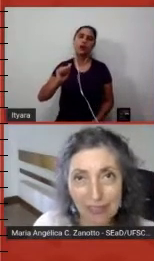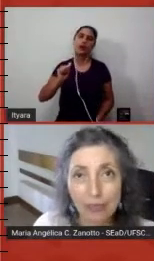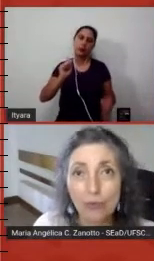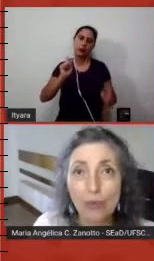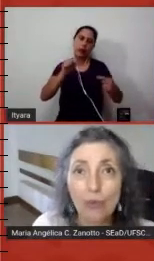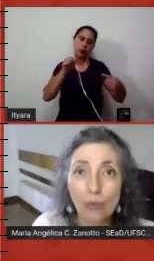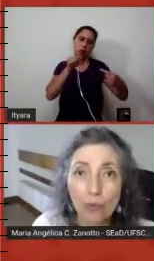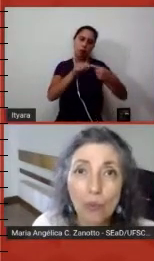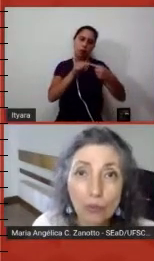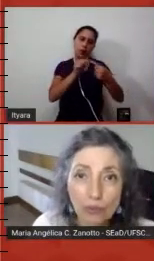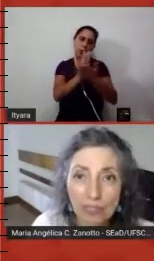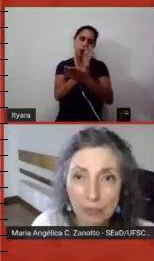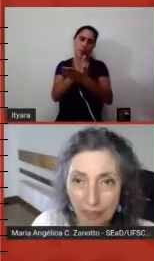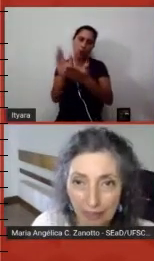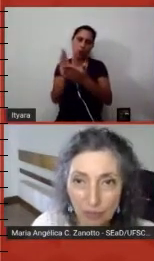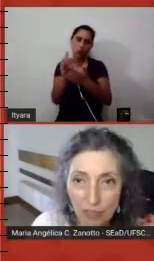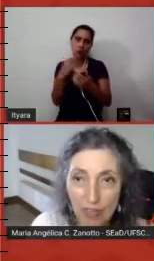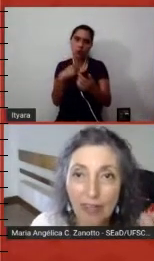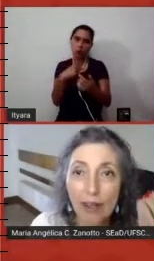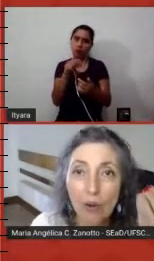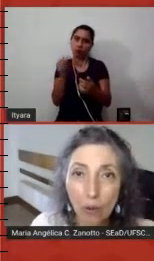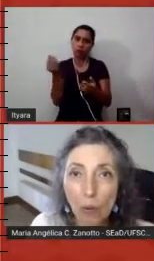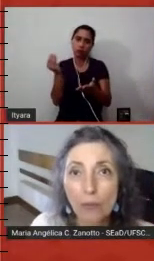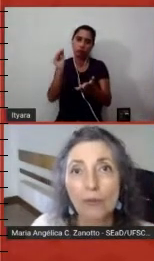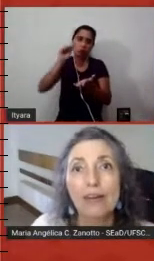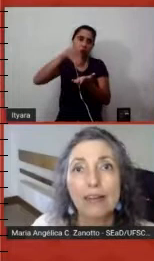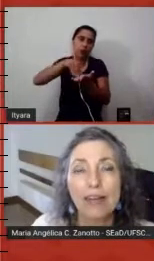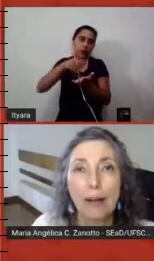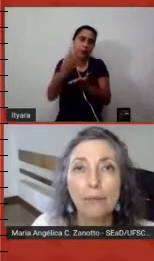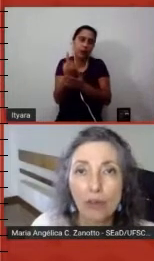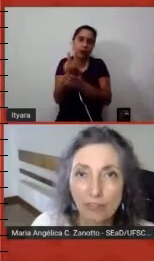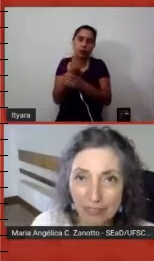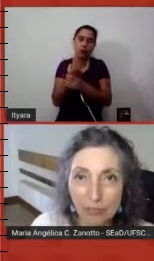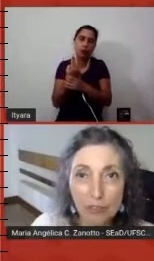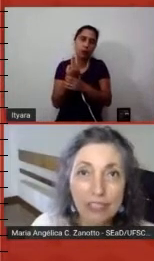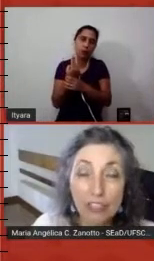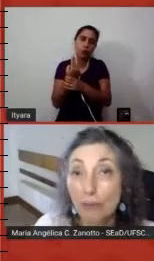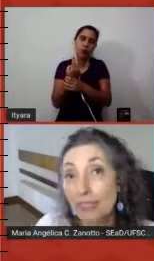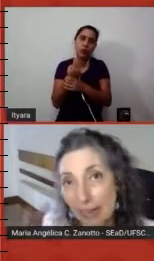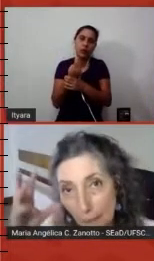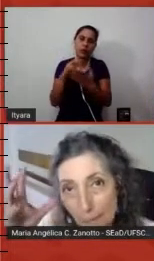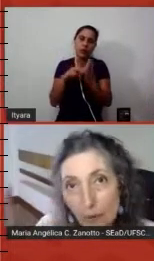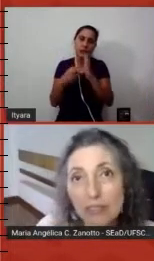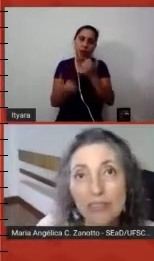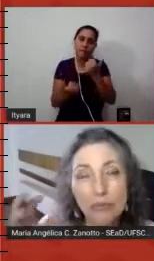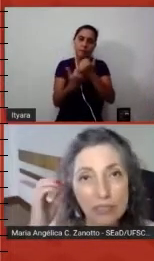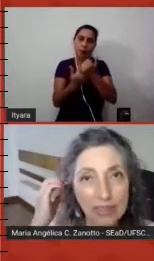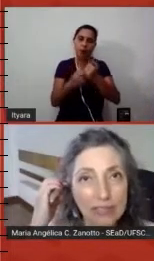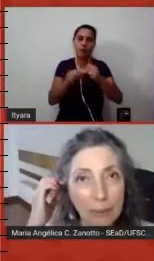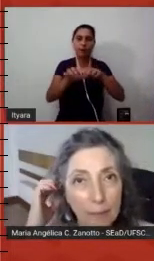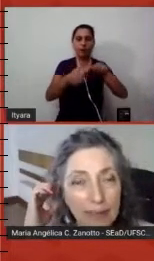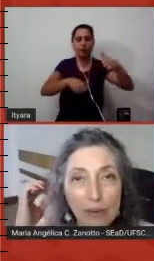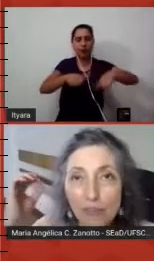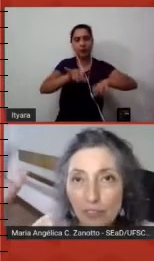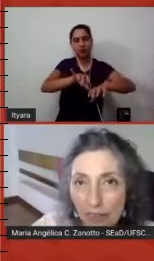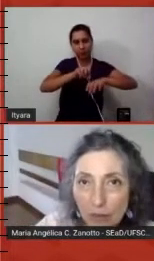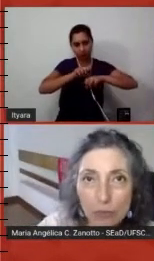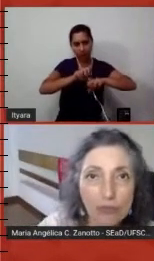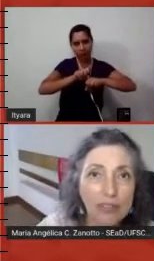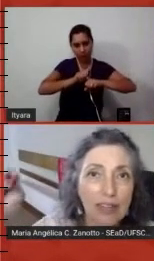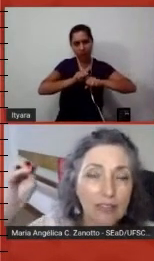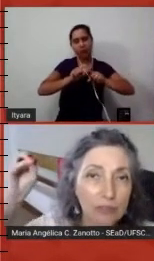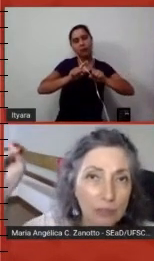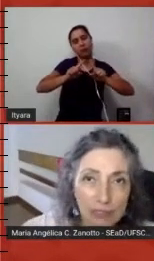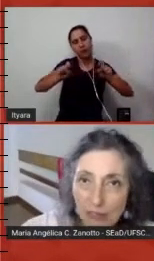eu estou trazendo um dos aspectos como apoio à avaliação formativa, mas ela pode ser usada também ao